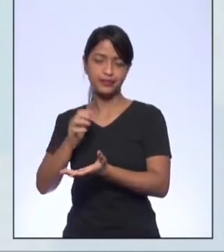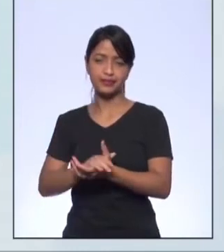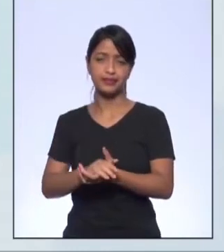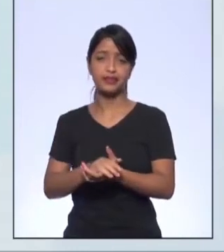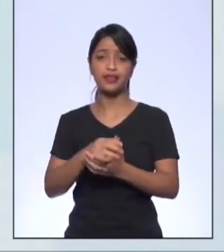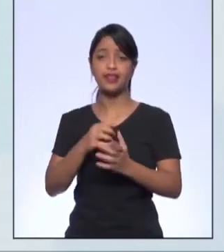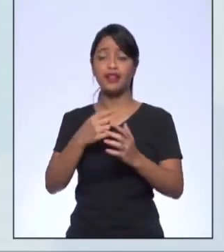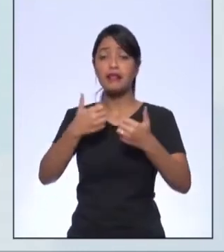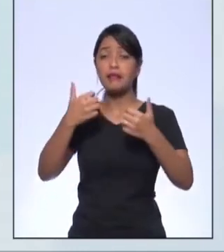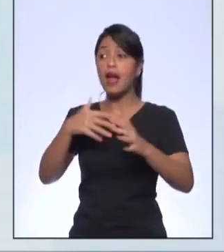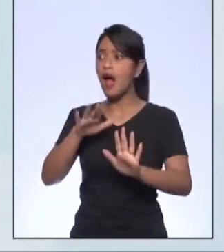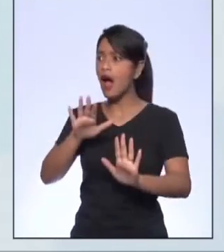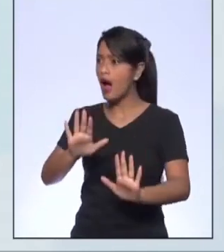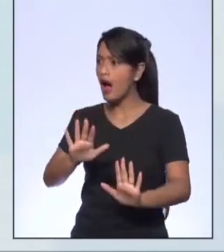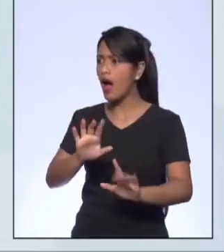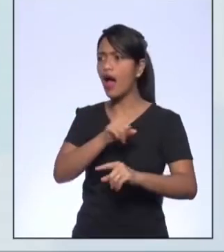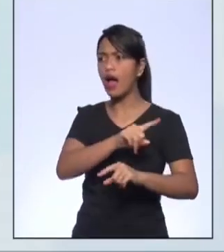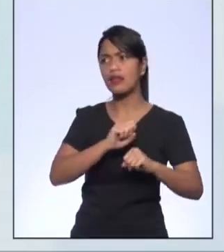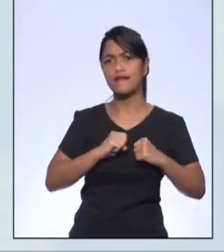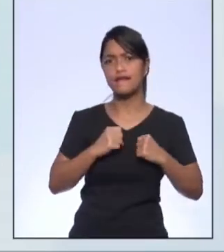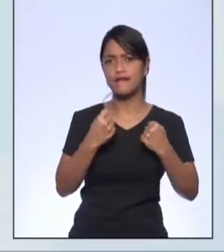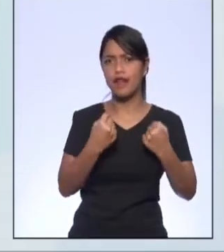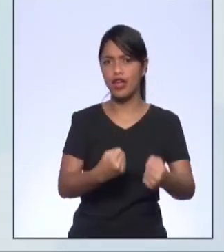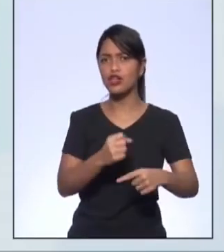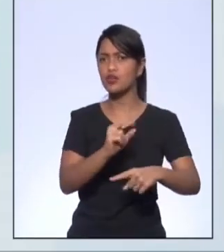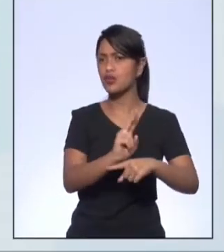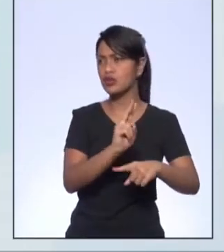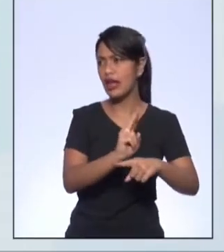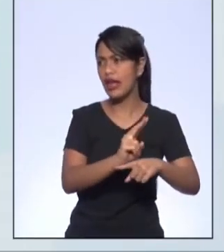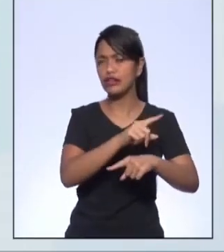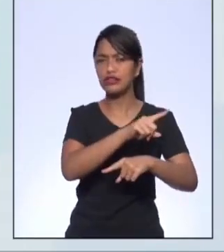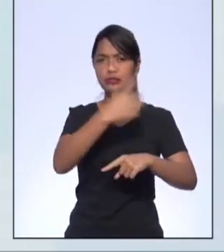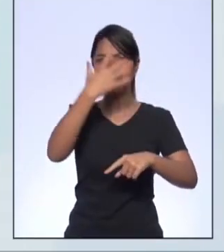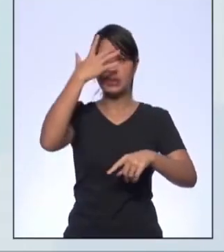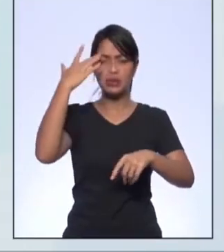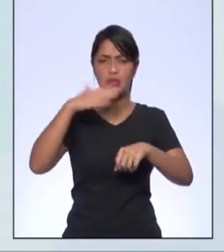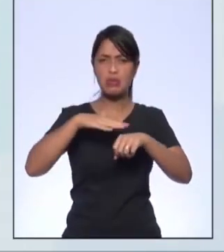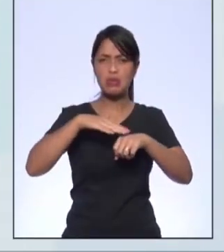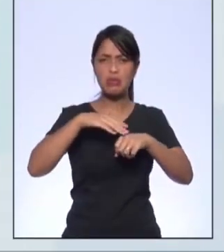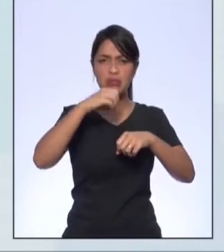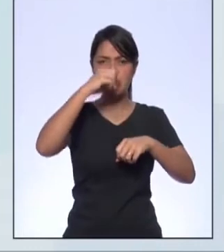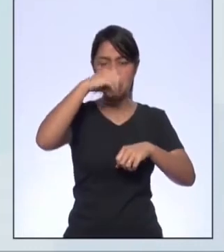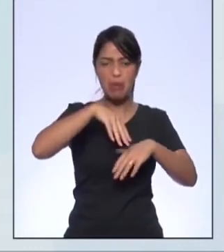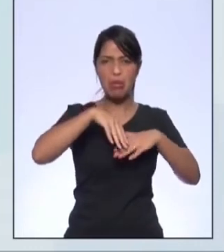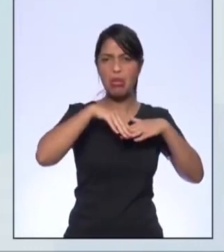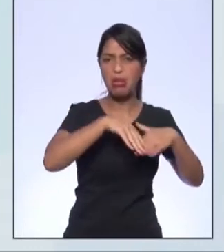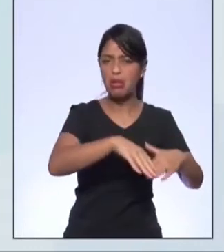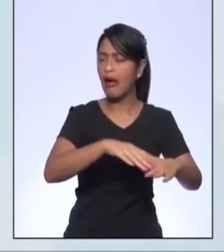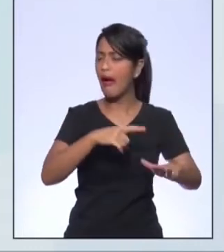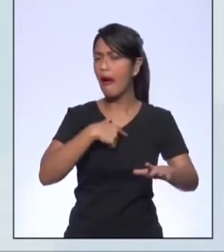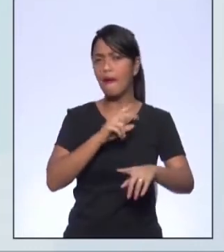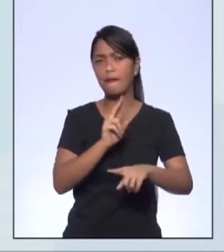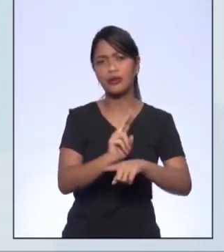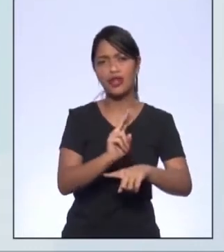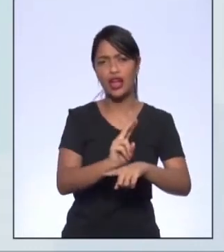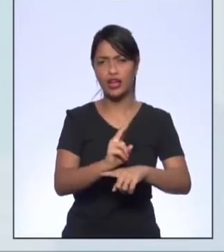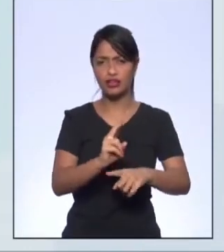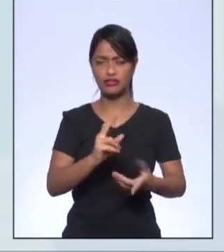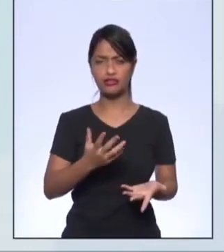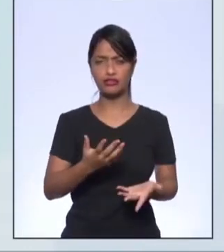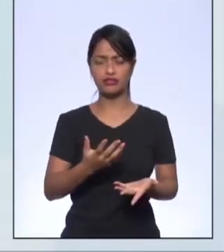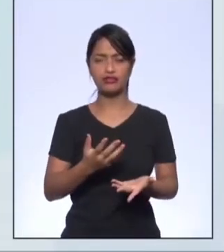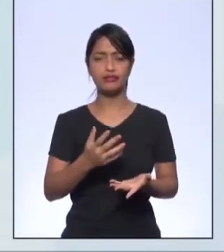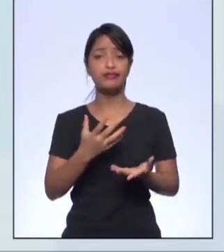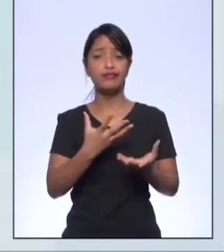resgatados do tráfico ilegal, o que se permite deduzir os maus tratos tanto no momento da captura quanto no do cativeiro, em que